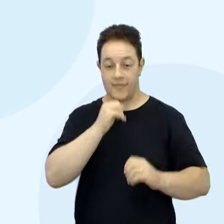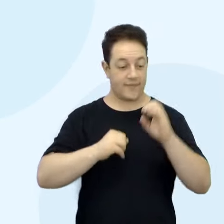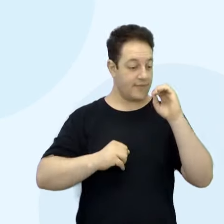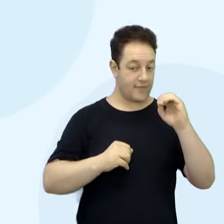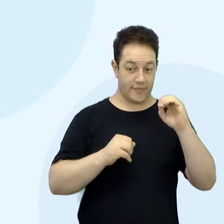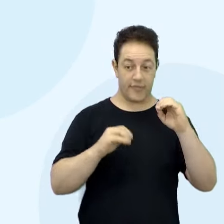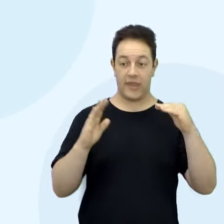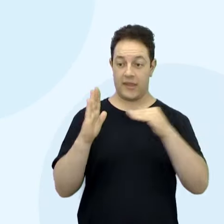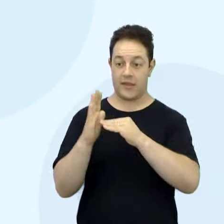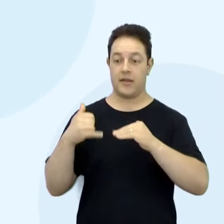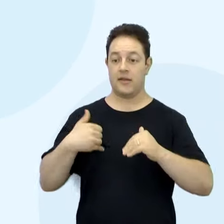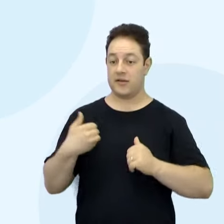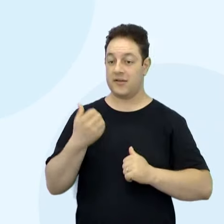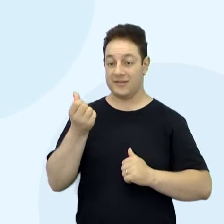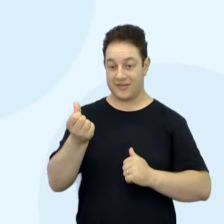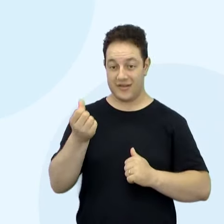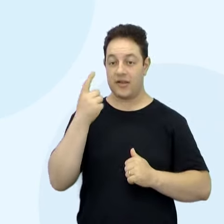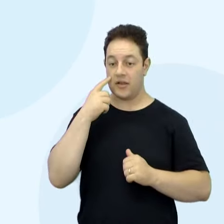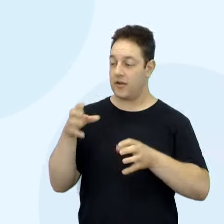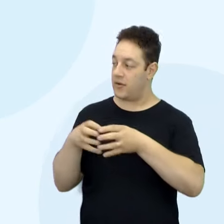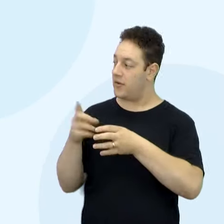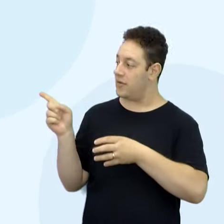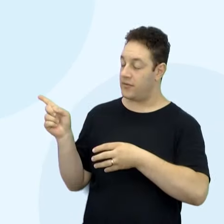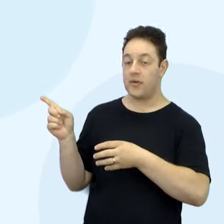aos 6 anos de idade, esse grupo,